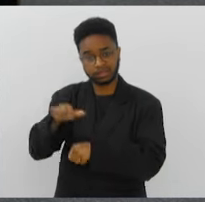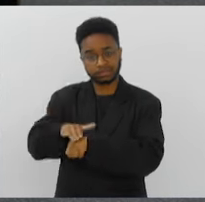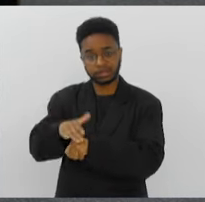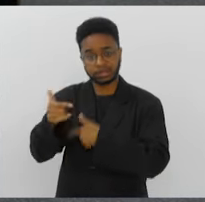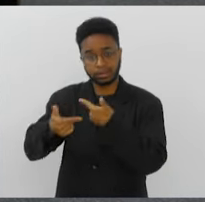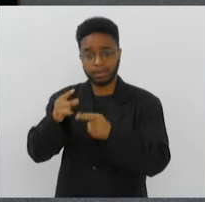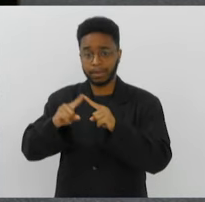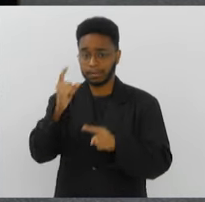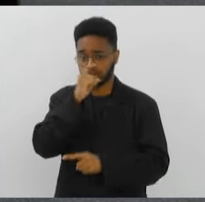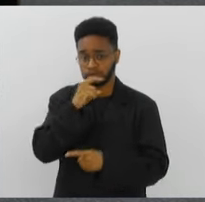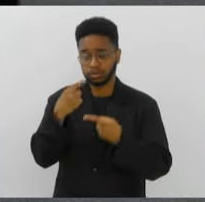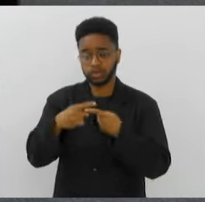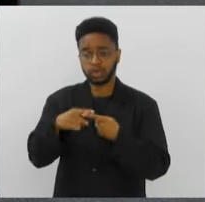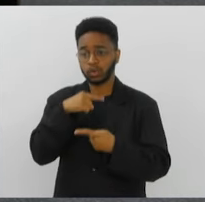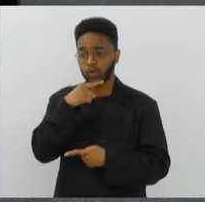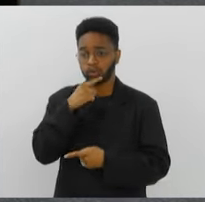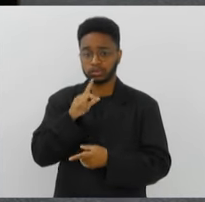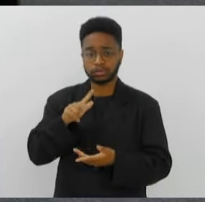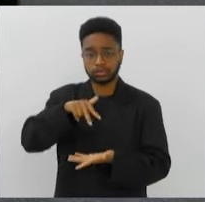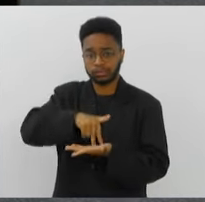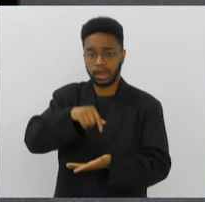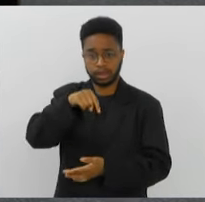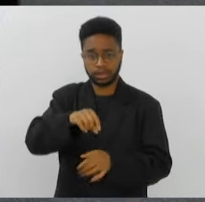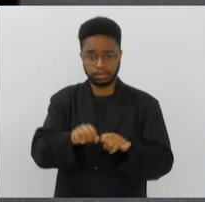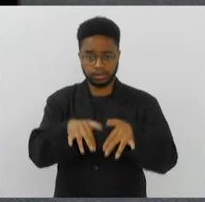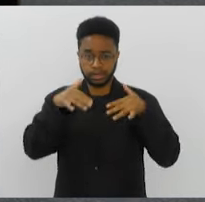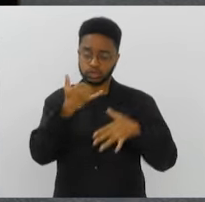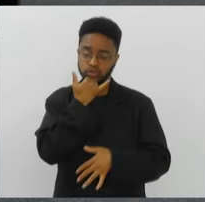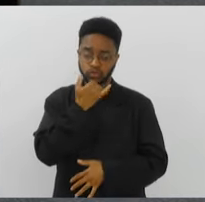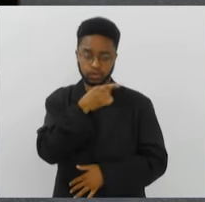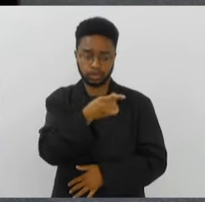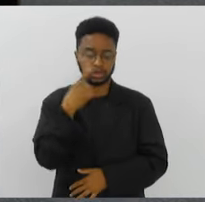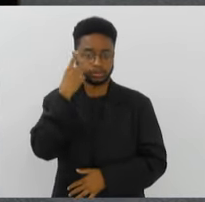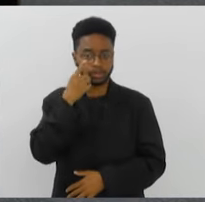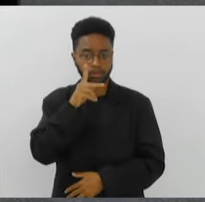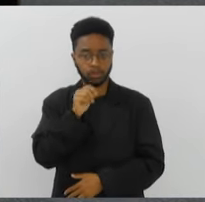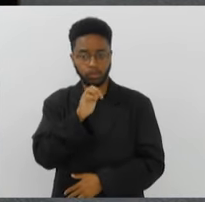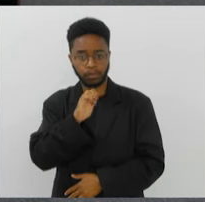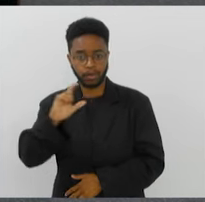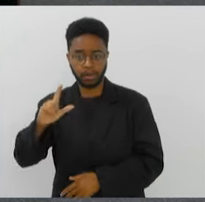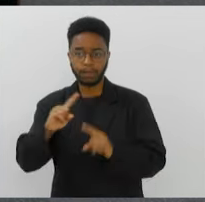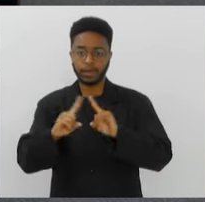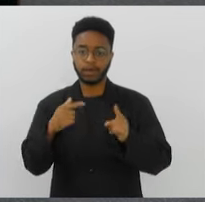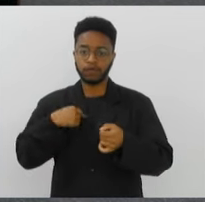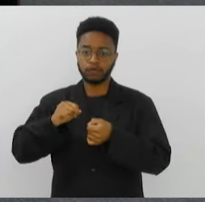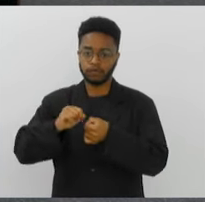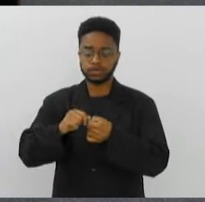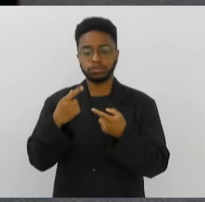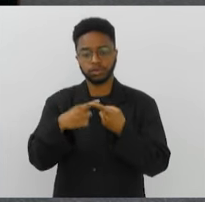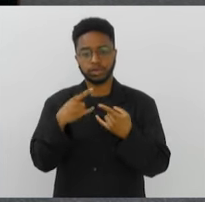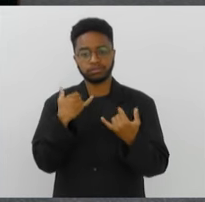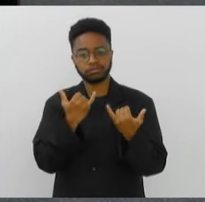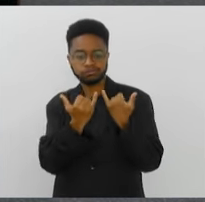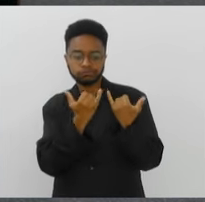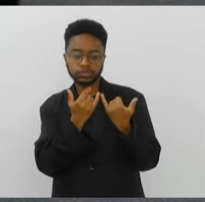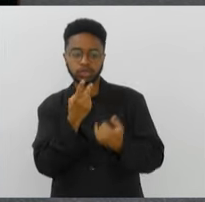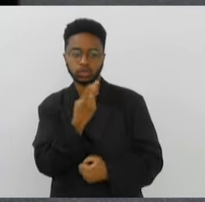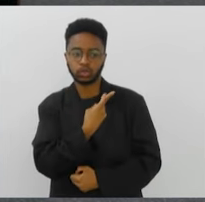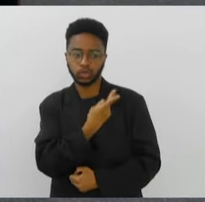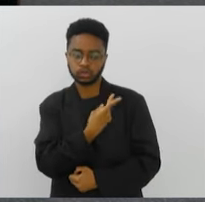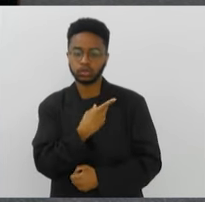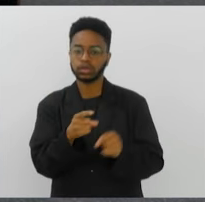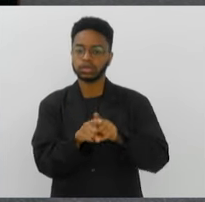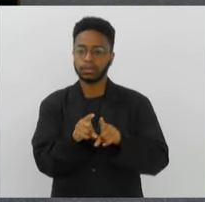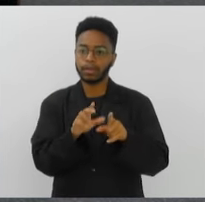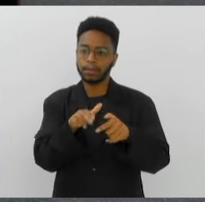mentira, porque se quer ter a decência de vir a esse plenário, ele tem. Me perdoe, deputado Pobel, mas o fiz com a intimidade que temos e por conta